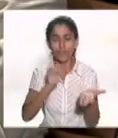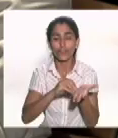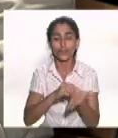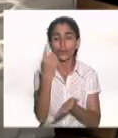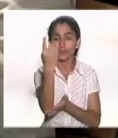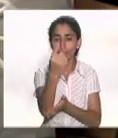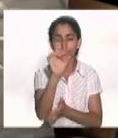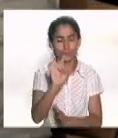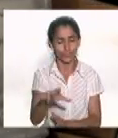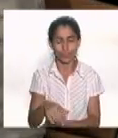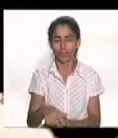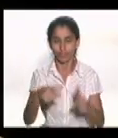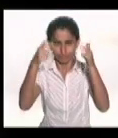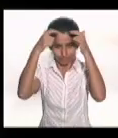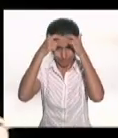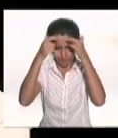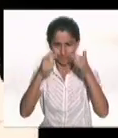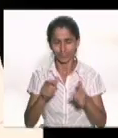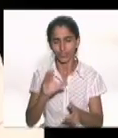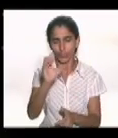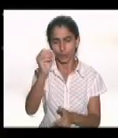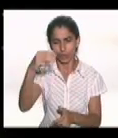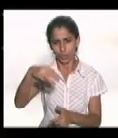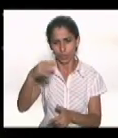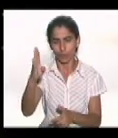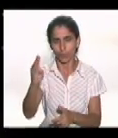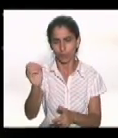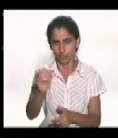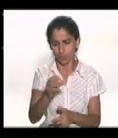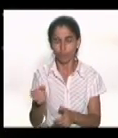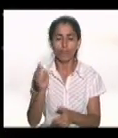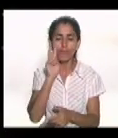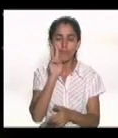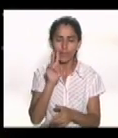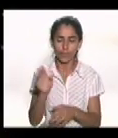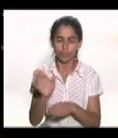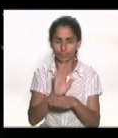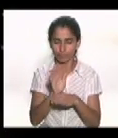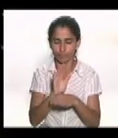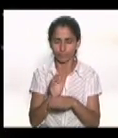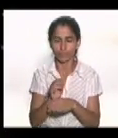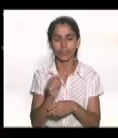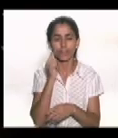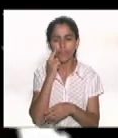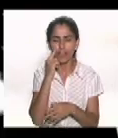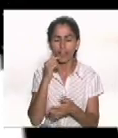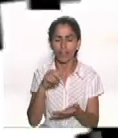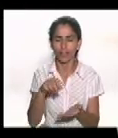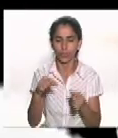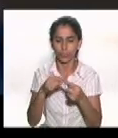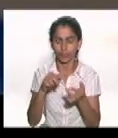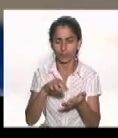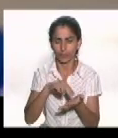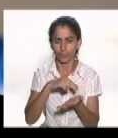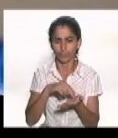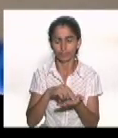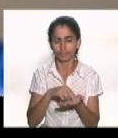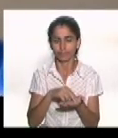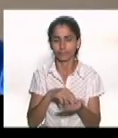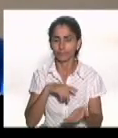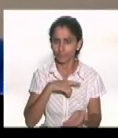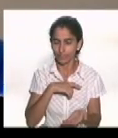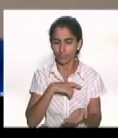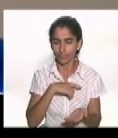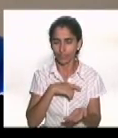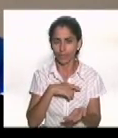Cooper. Faltava eu no pedaço. Você chegou na hora. Vamos ver aqui um trechinho desse... Vamos ver. Desse swing aí. Pô, toda a história que